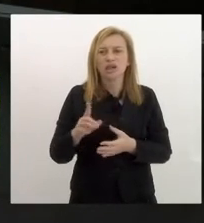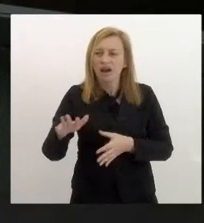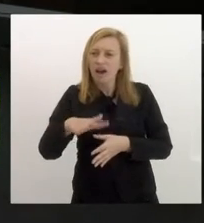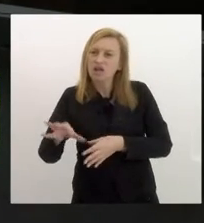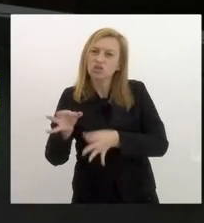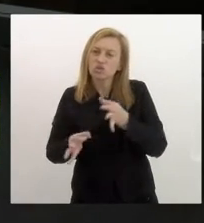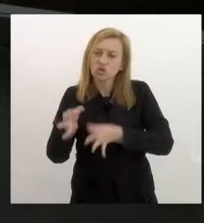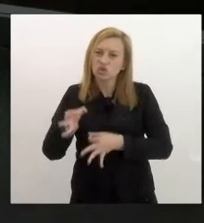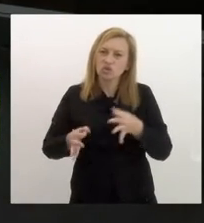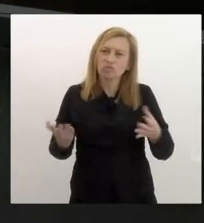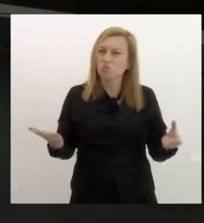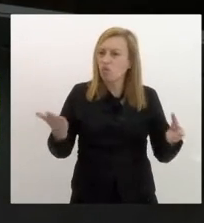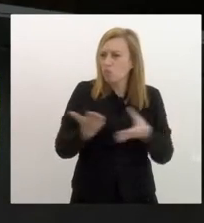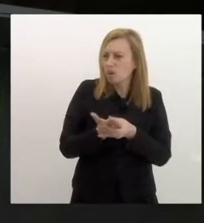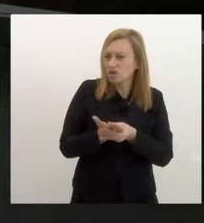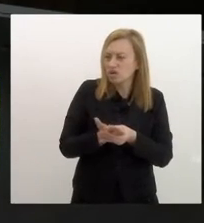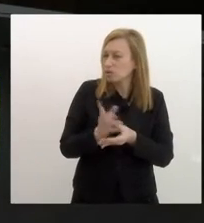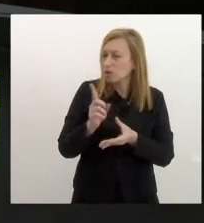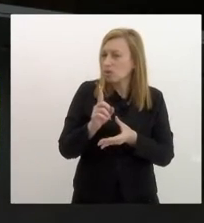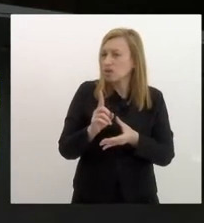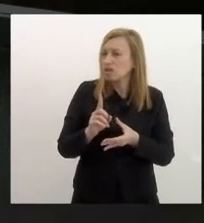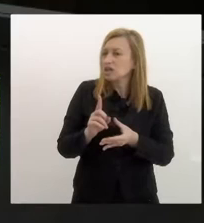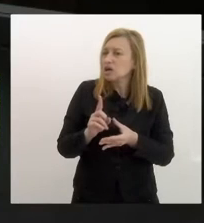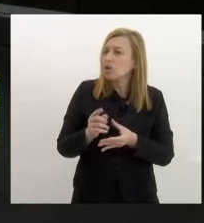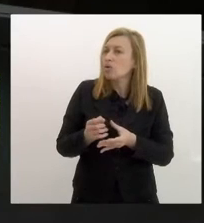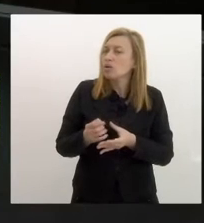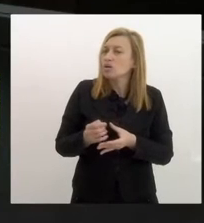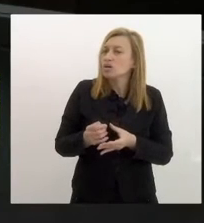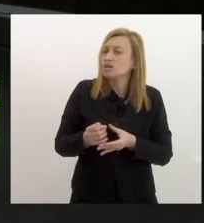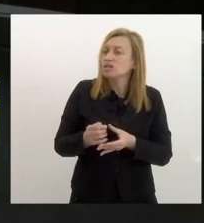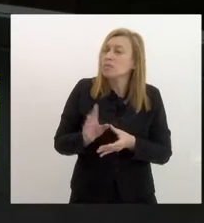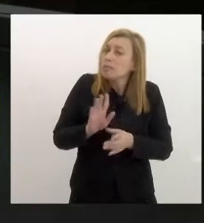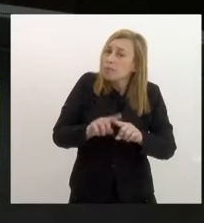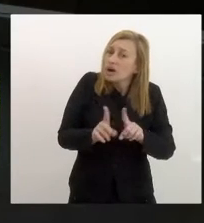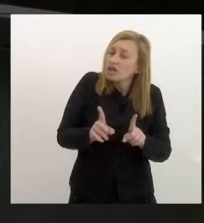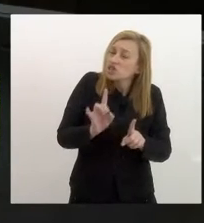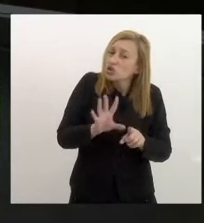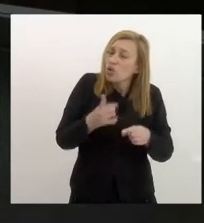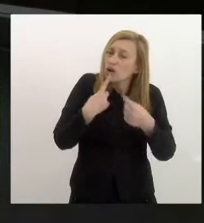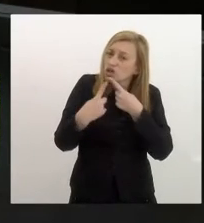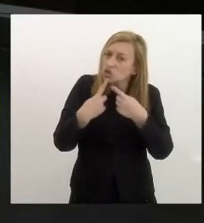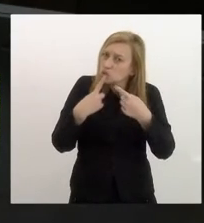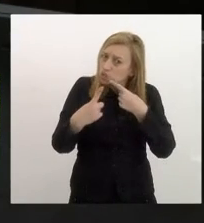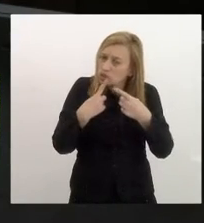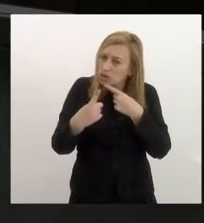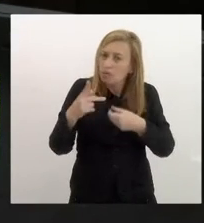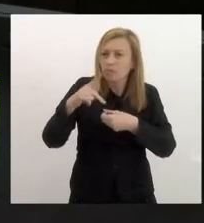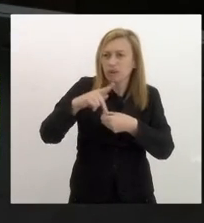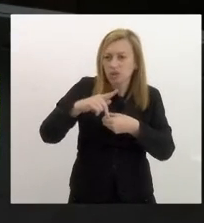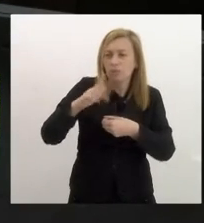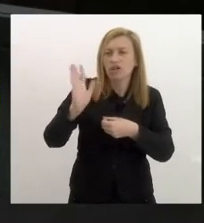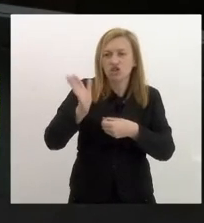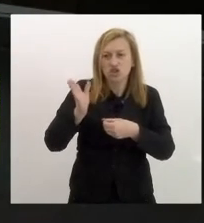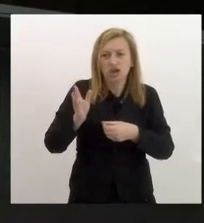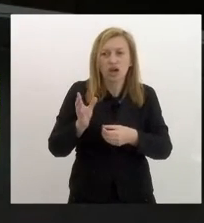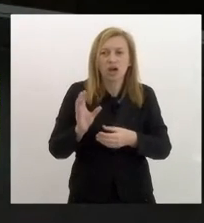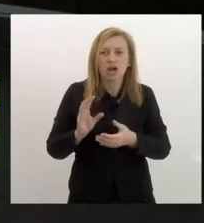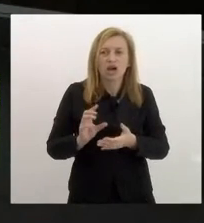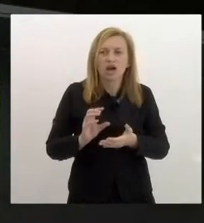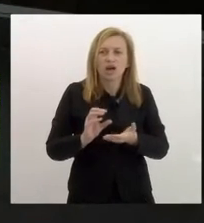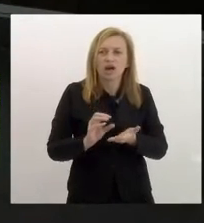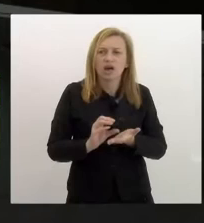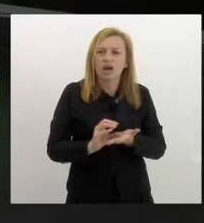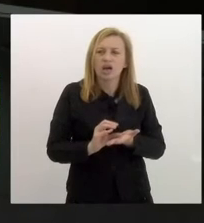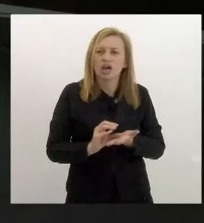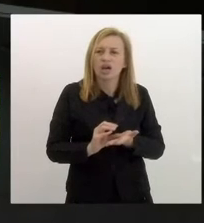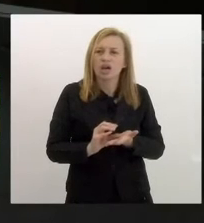não é uma ação me equivoquei aqui mas essa discussão tá a Petrobras já depositou esse recurso